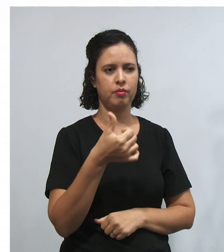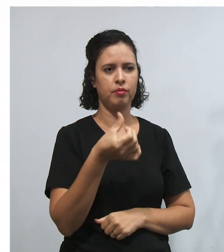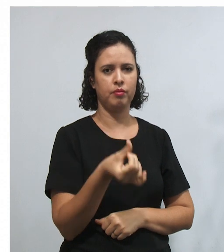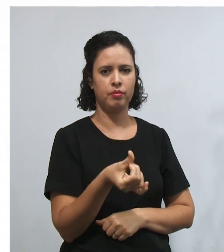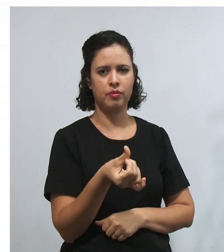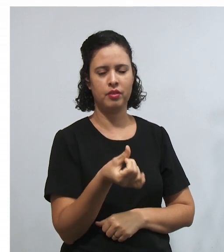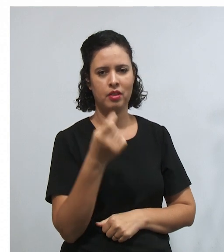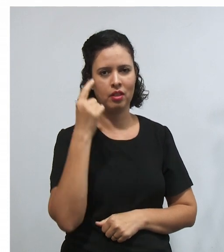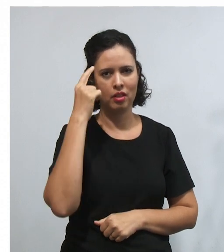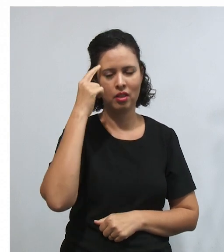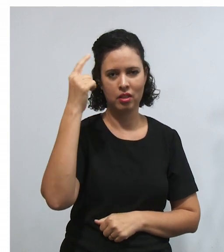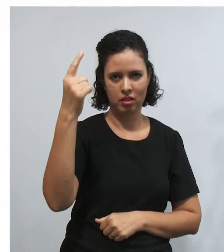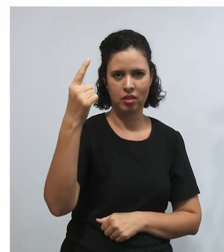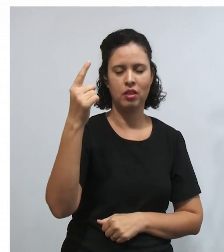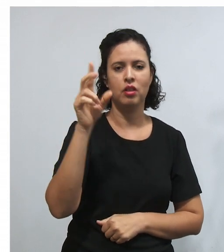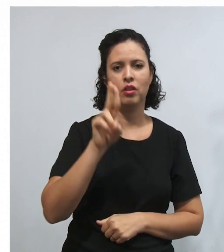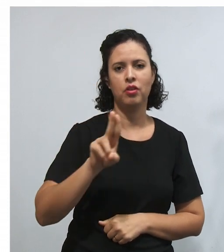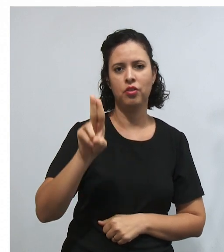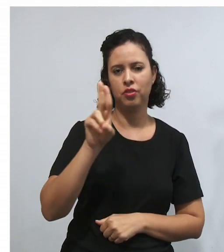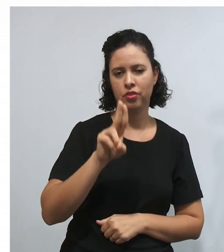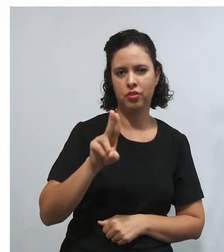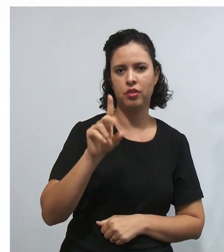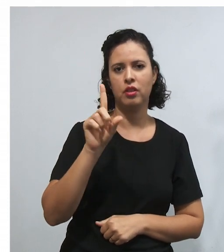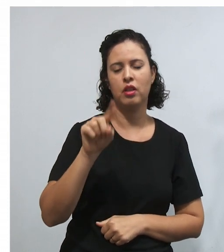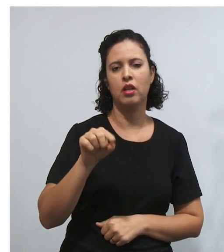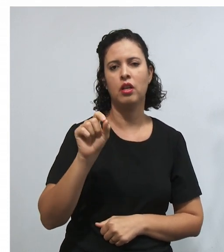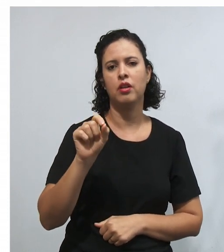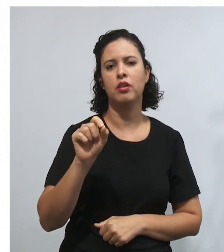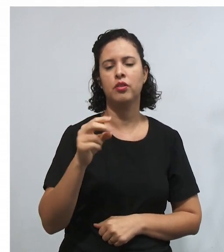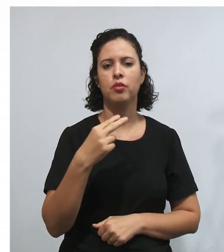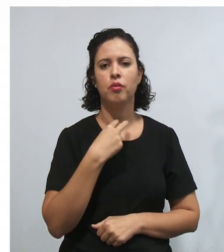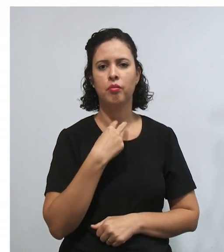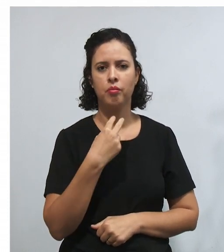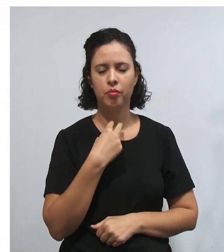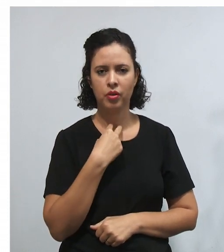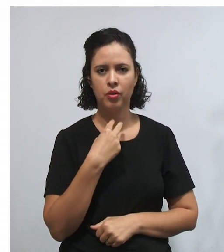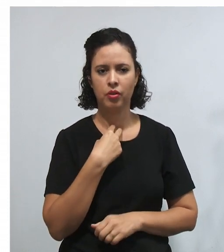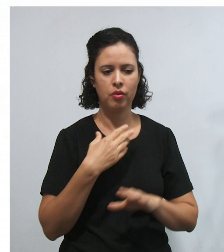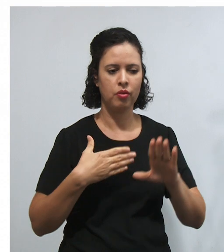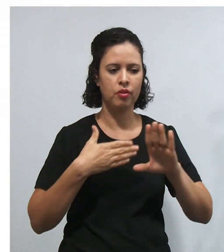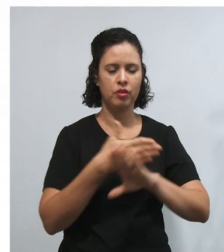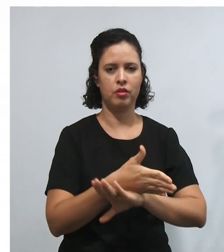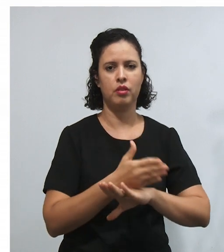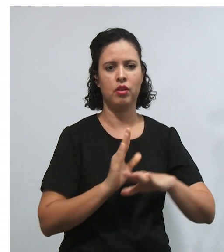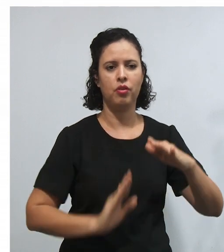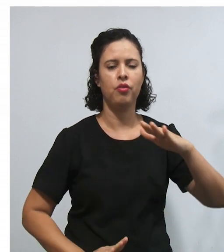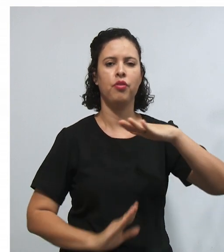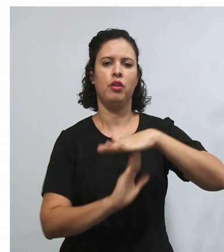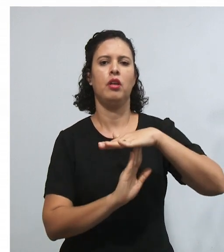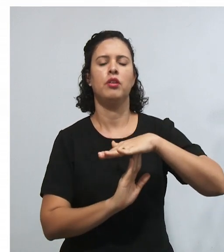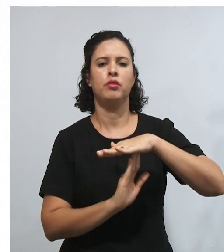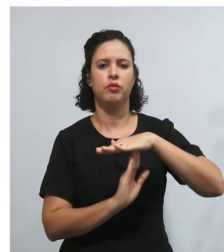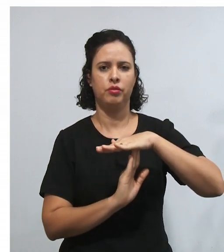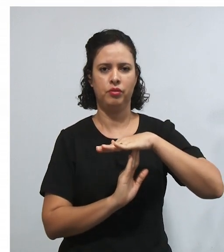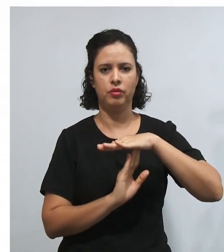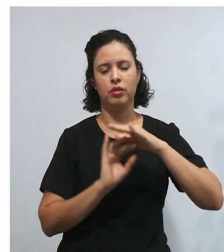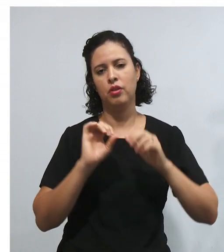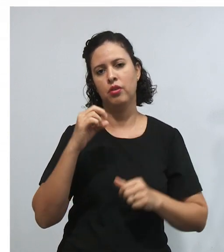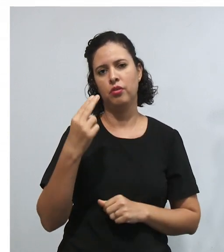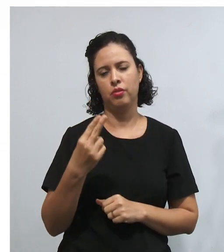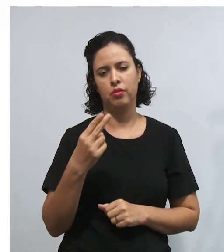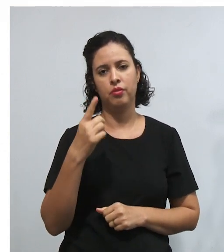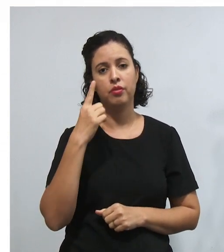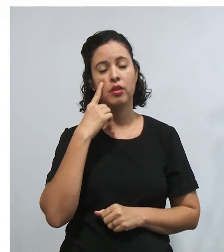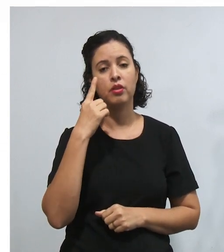lá que quando eles vão acumular esses cargos, eles não podem ultrapassar o teto do vencimento ou